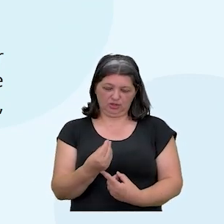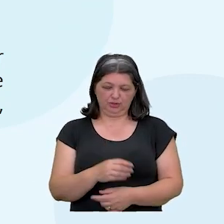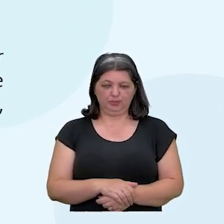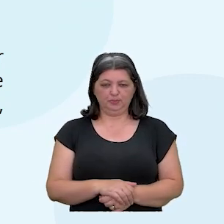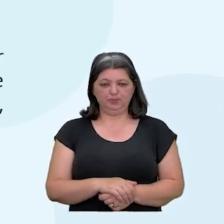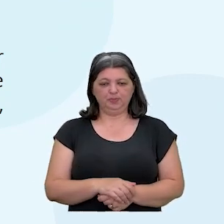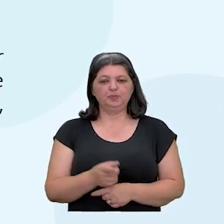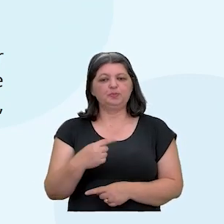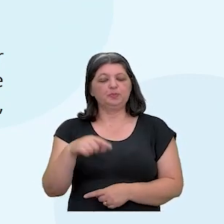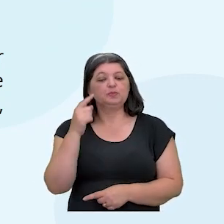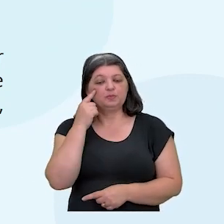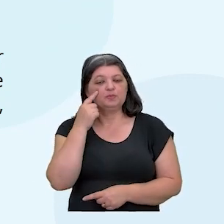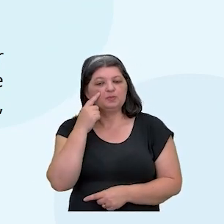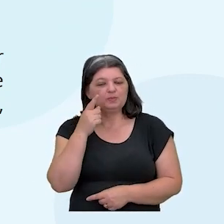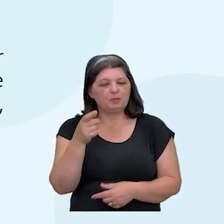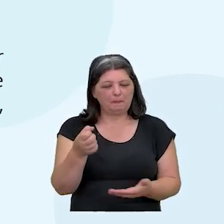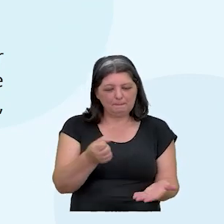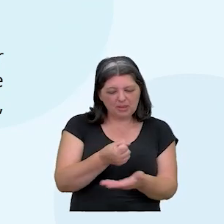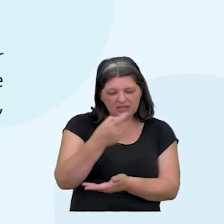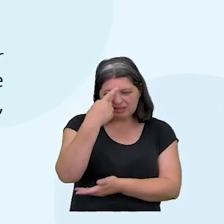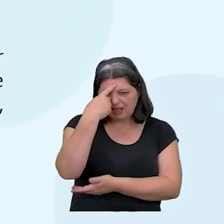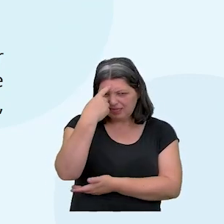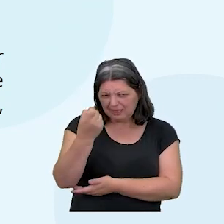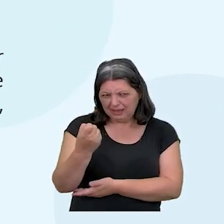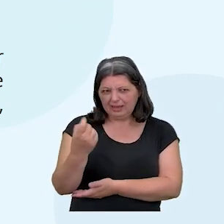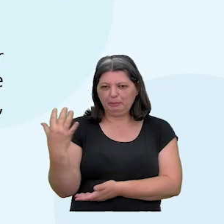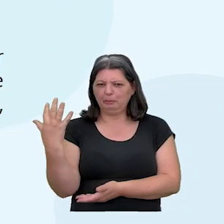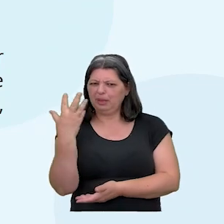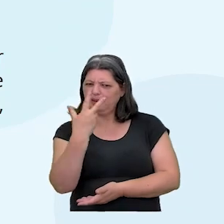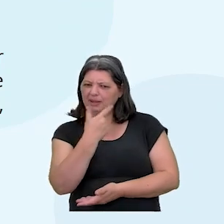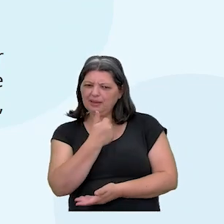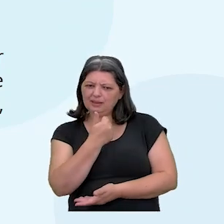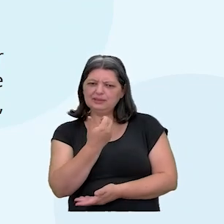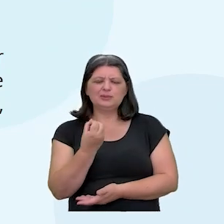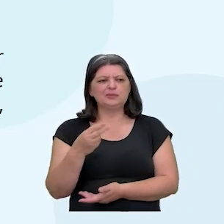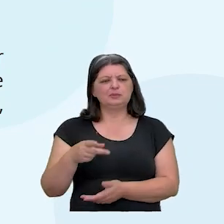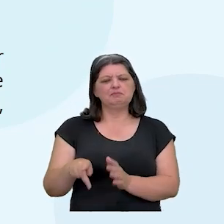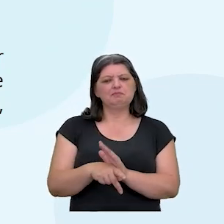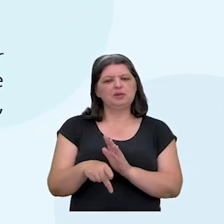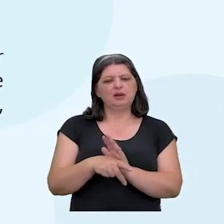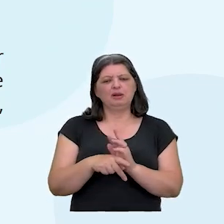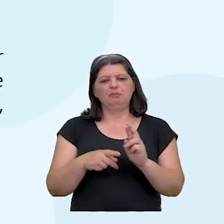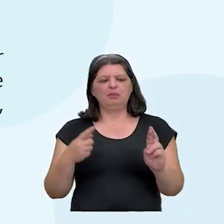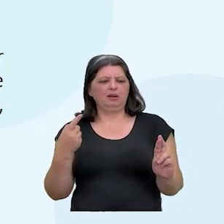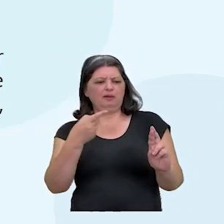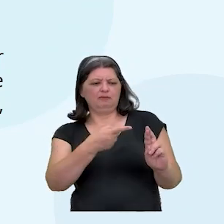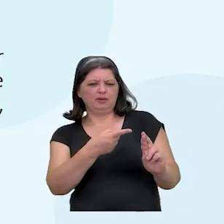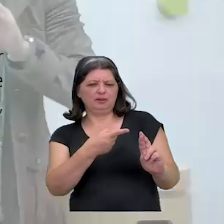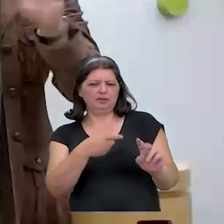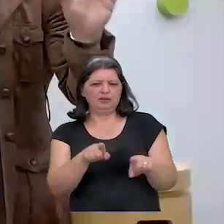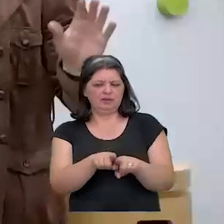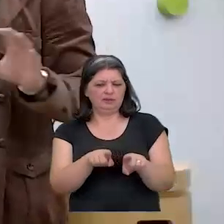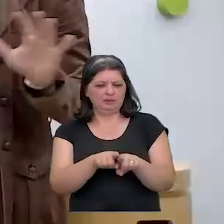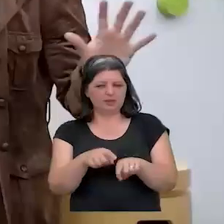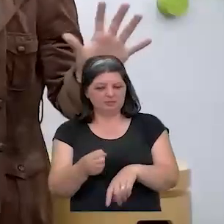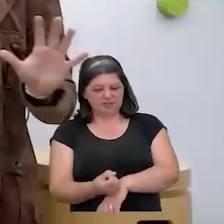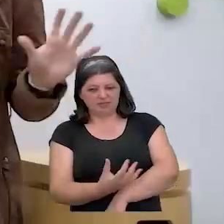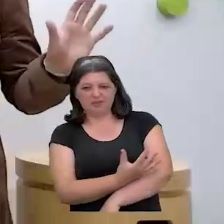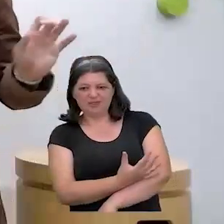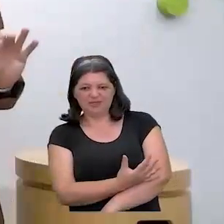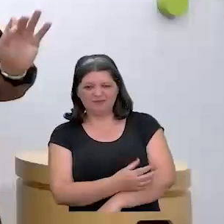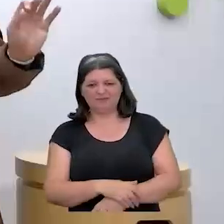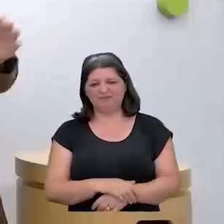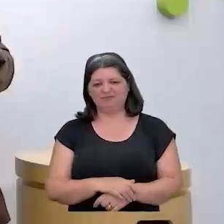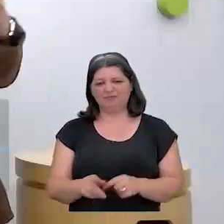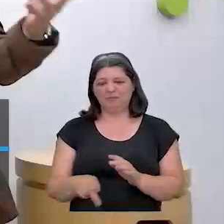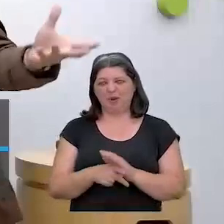um produto baseado em uma ideia de beleza relacionada às suas referências e inspirações. É aquela frase lá, a